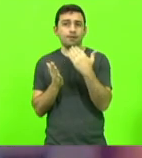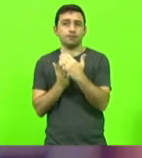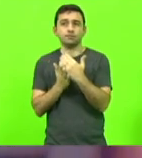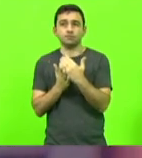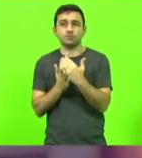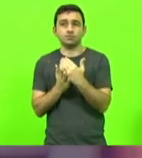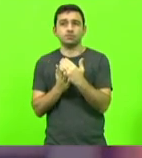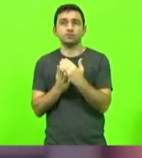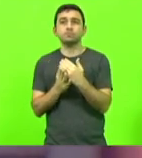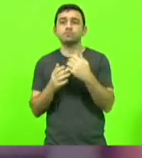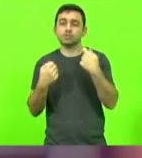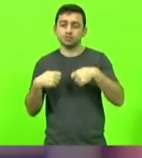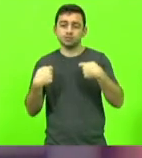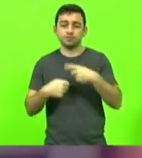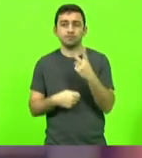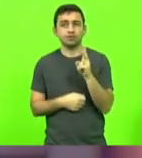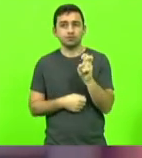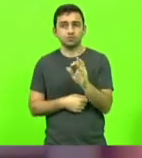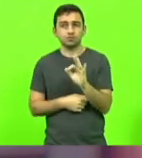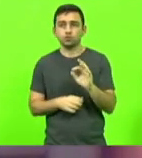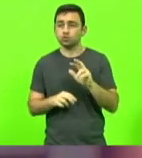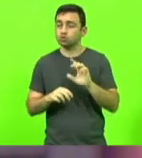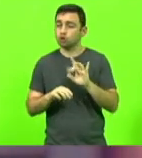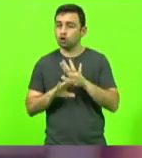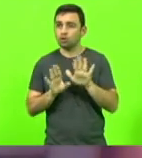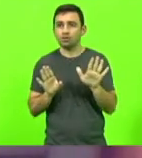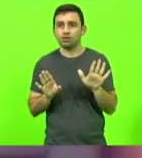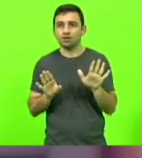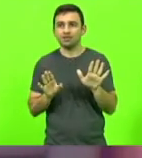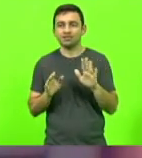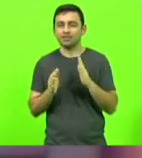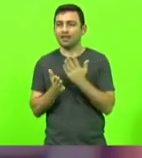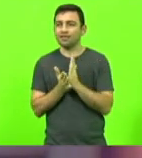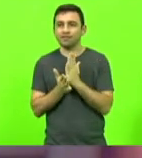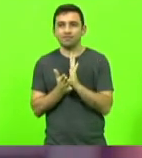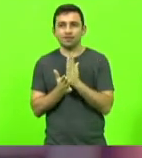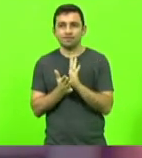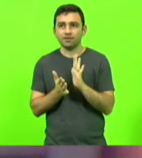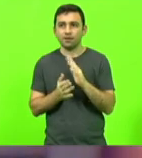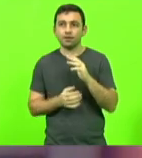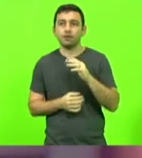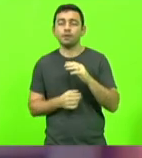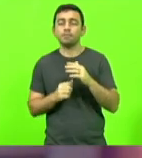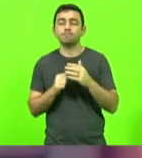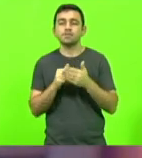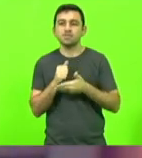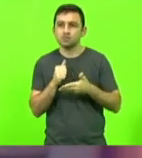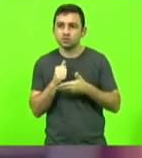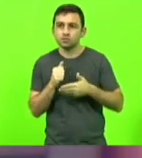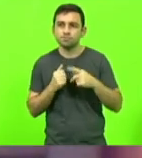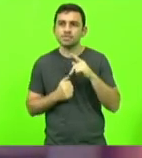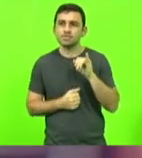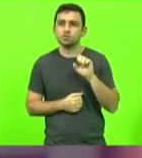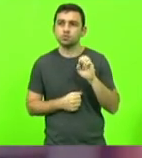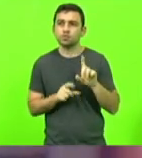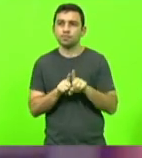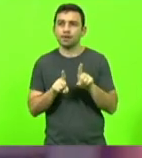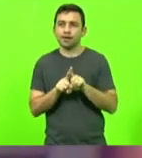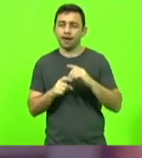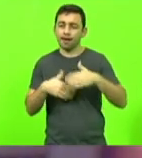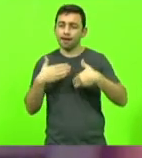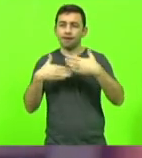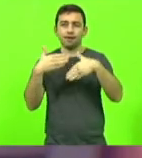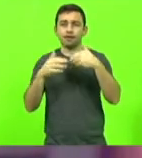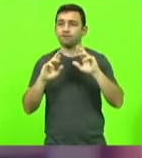atingir os 25. Só por isso. Não tem nada a ver com o piso e a carreira. Piso e carreira é outra coisa.